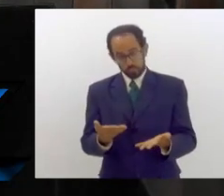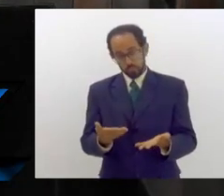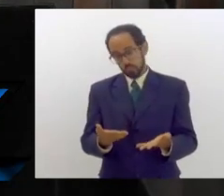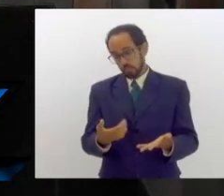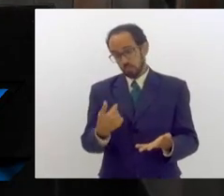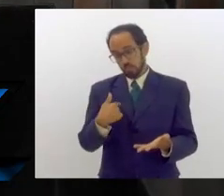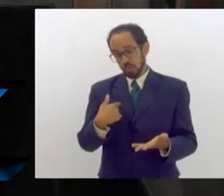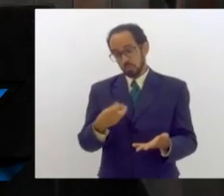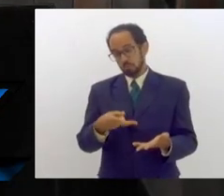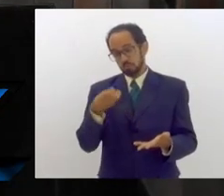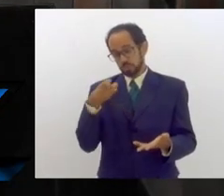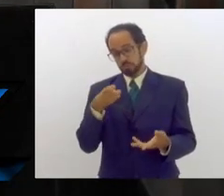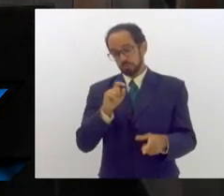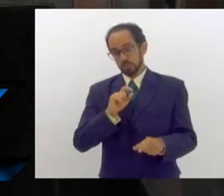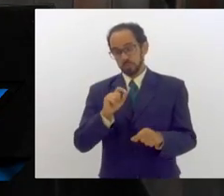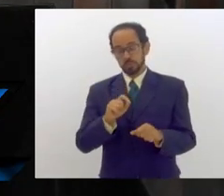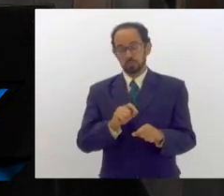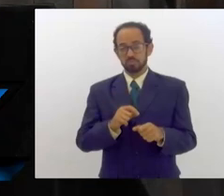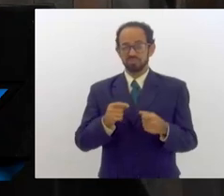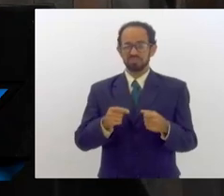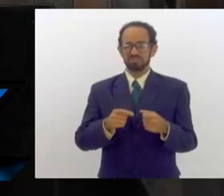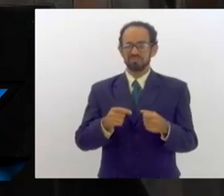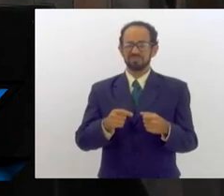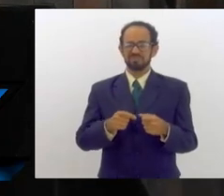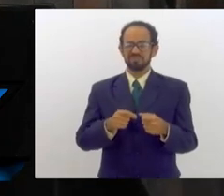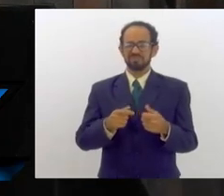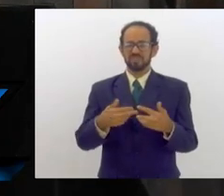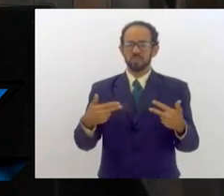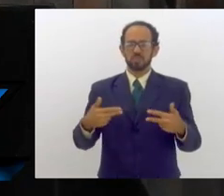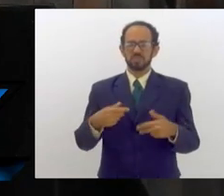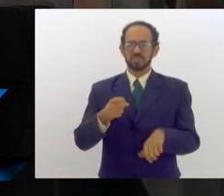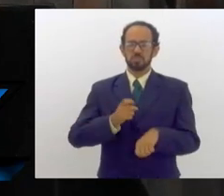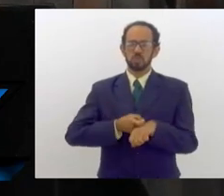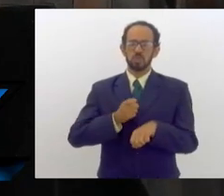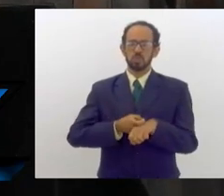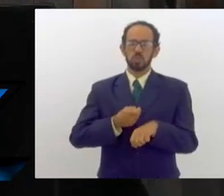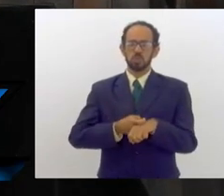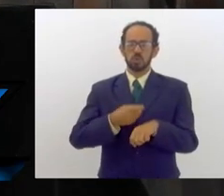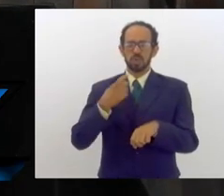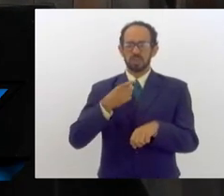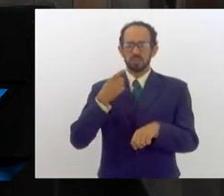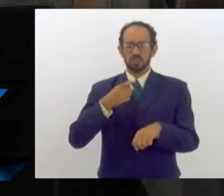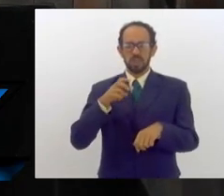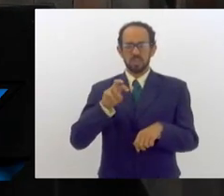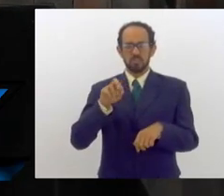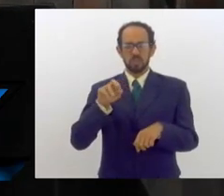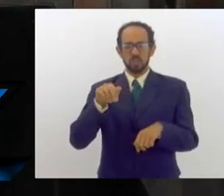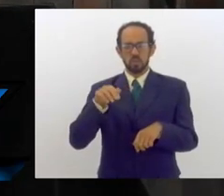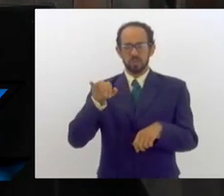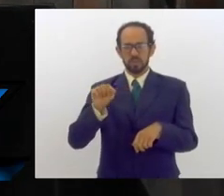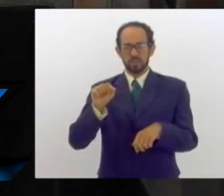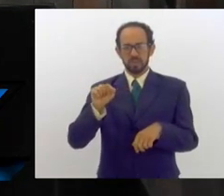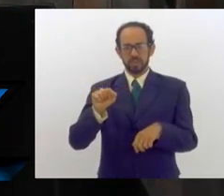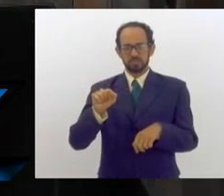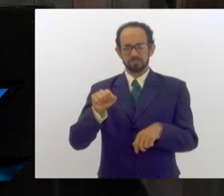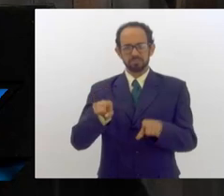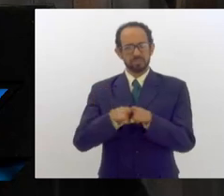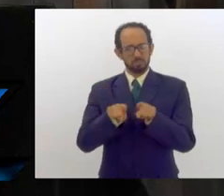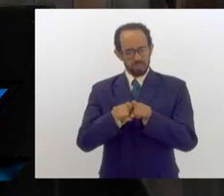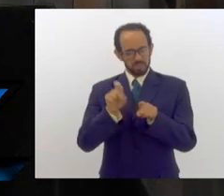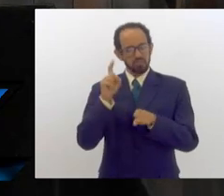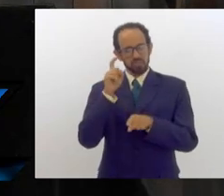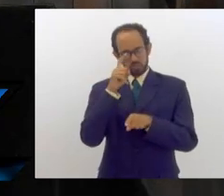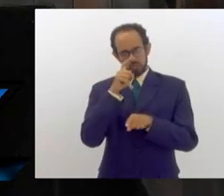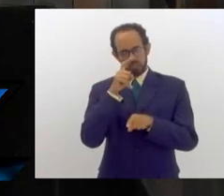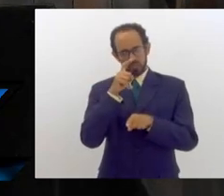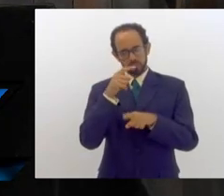conclusão muito dura deputada Verônica e difícil porque o sistema de